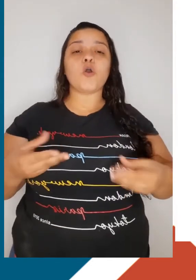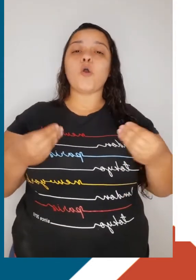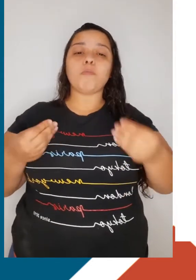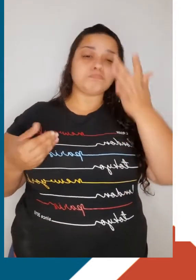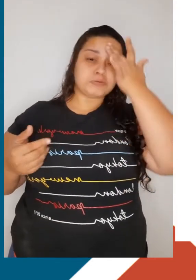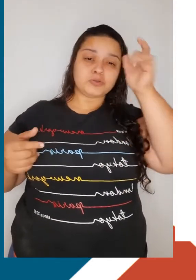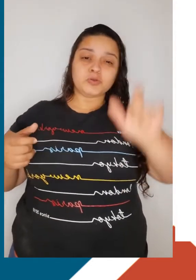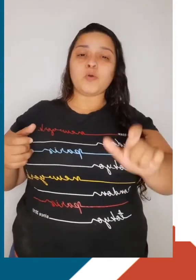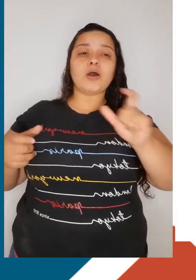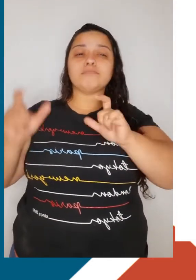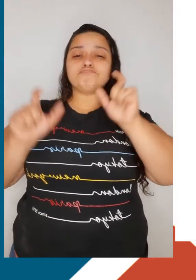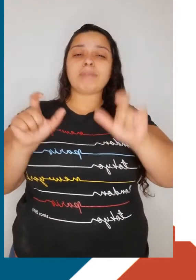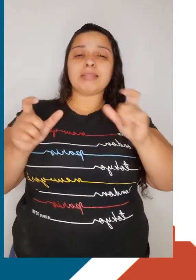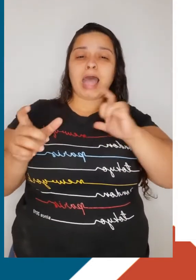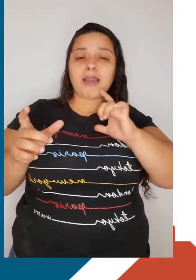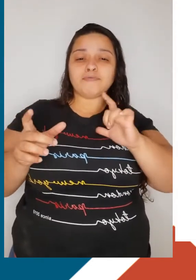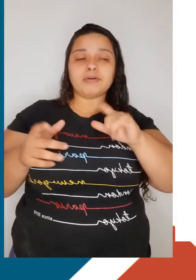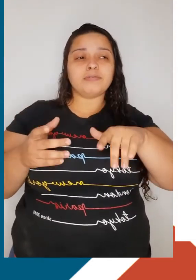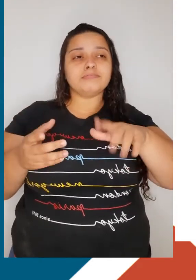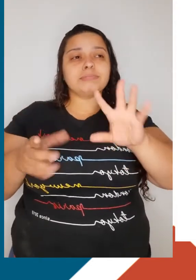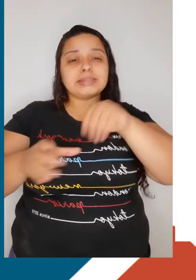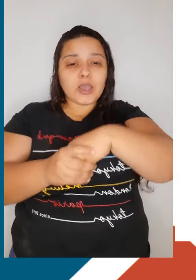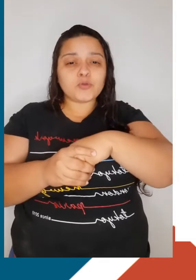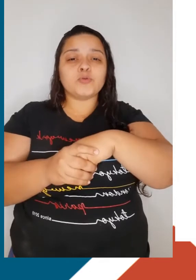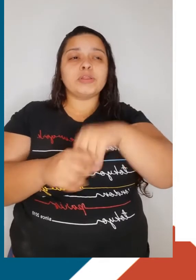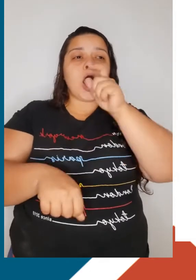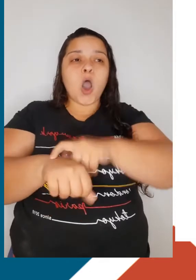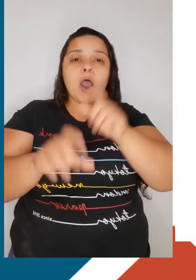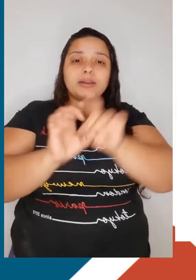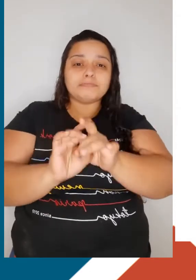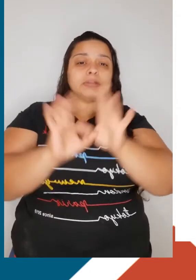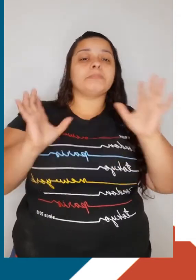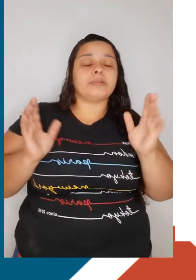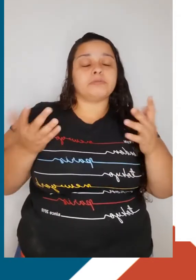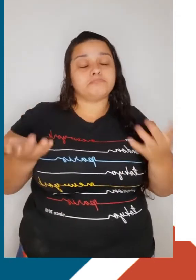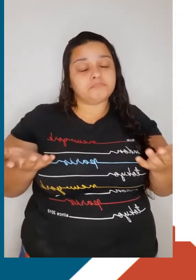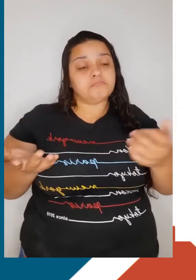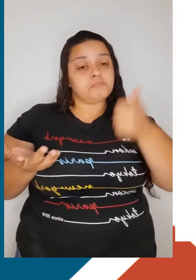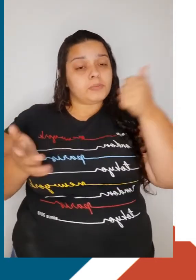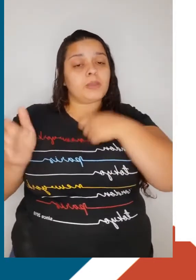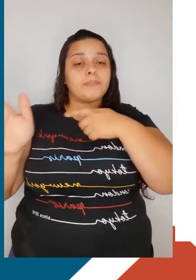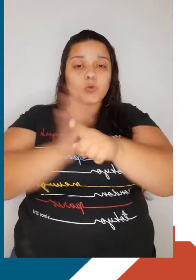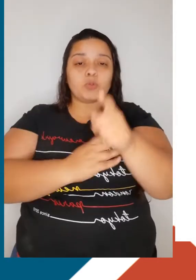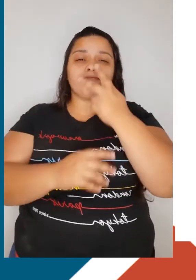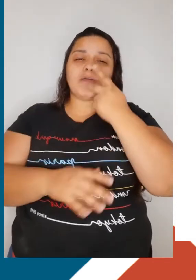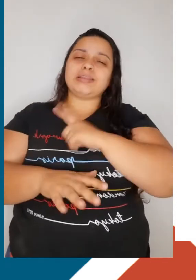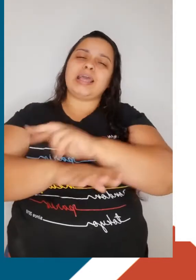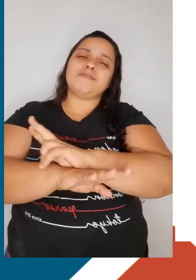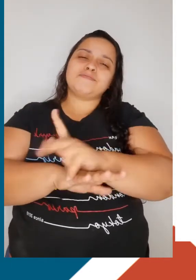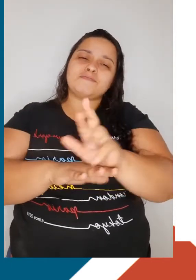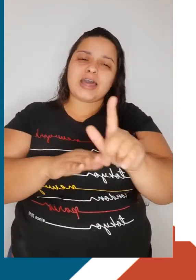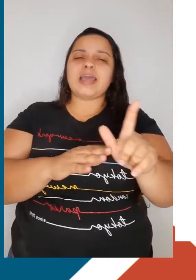Por último, que tipo de personagens estiveram envolvidos na emancipação do Brasil? Partindo para a primeira pergunta, é preciso dizer que